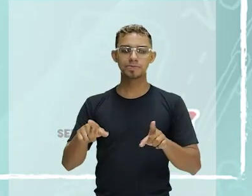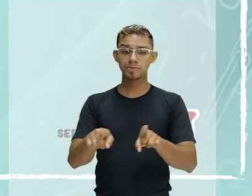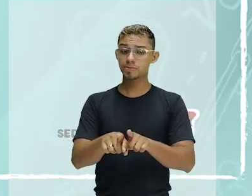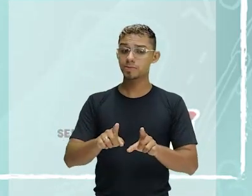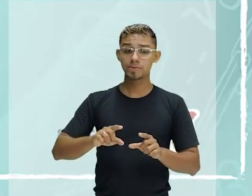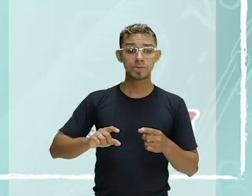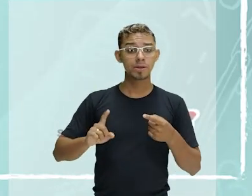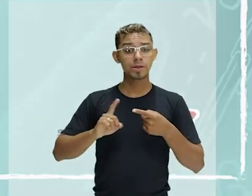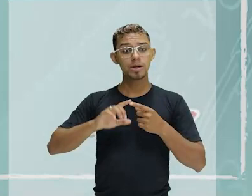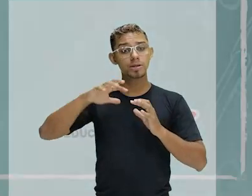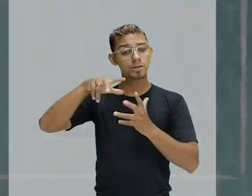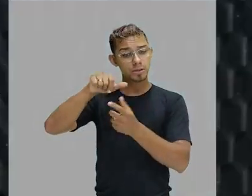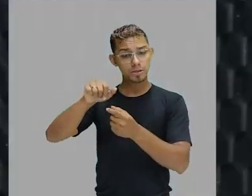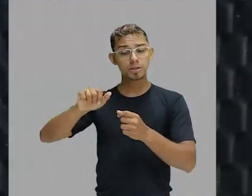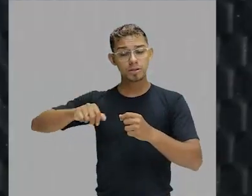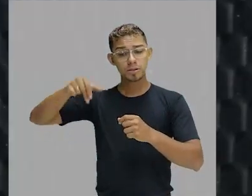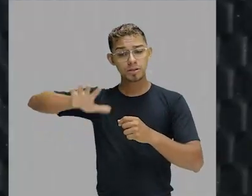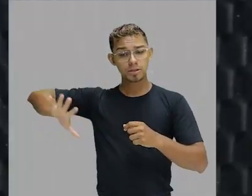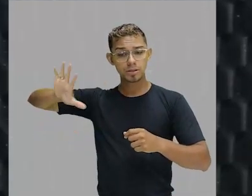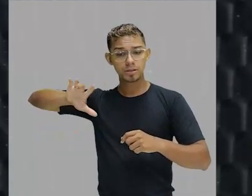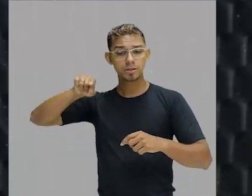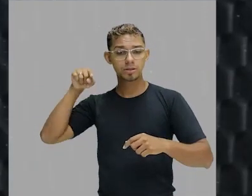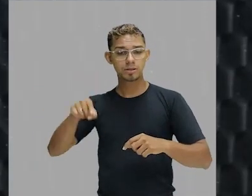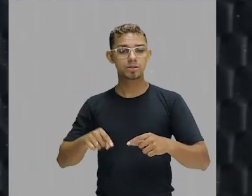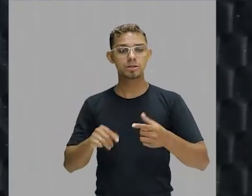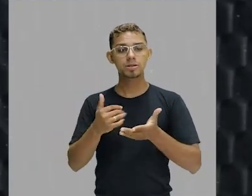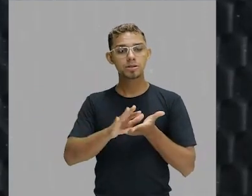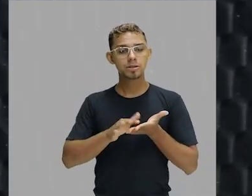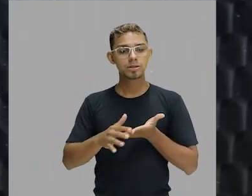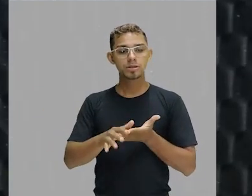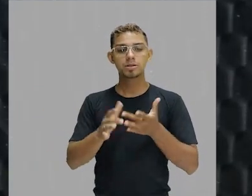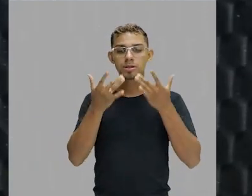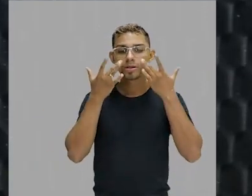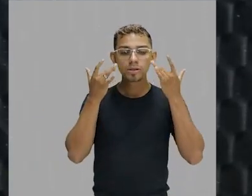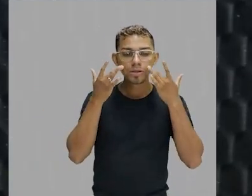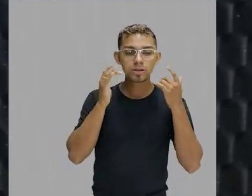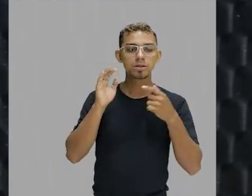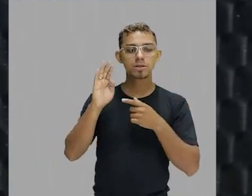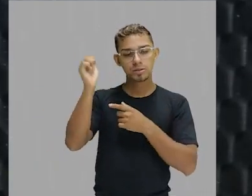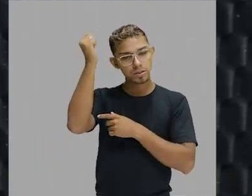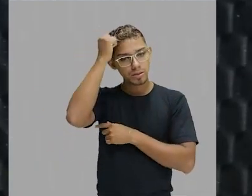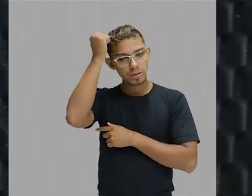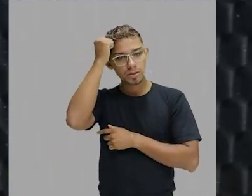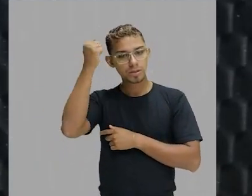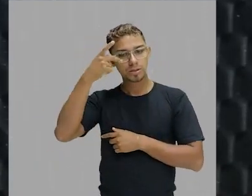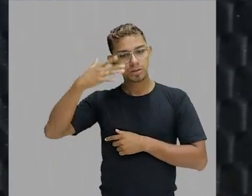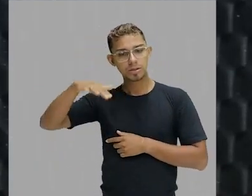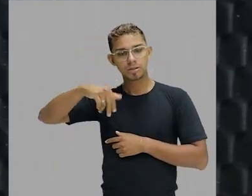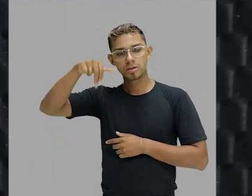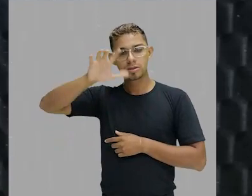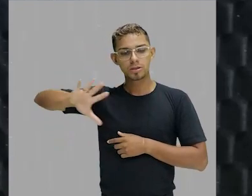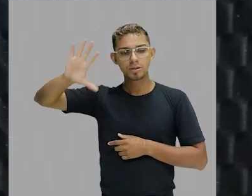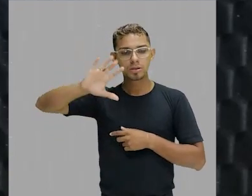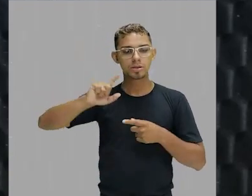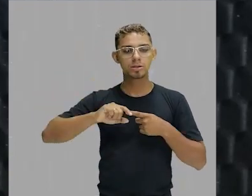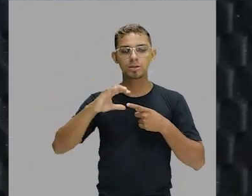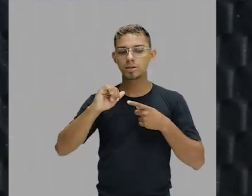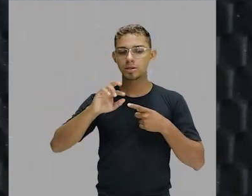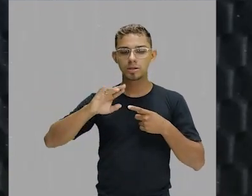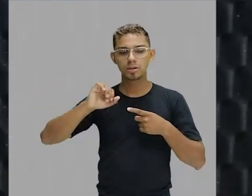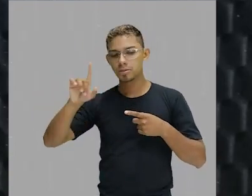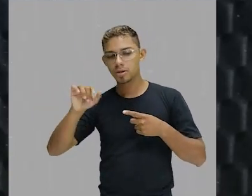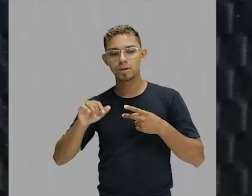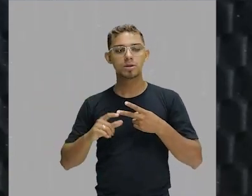são mundiais, mas são nacionais, estão o samba, o teatro de bonecos populares do Nordeste, o carimbó,